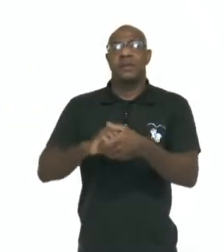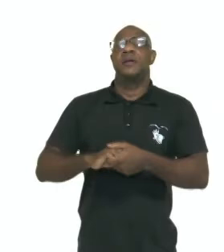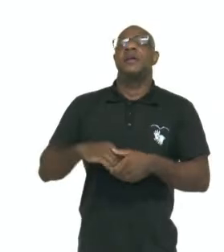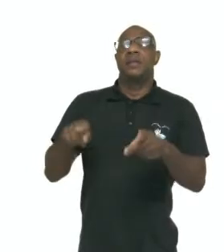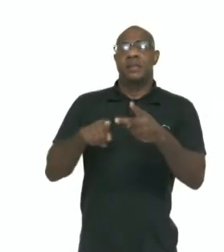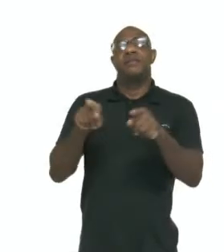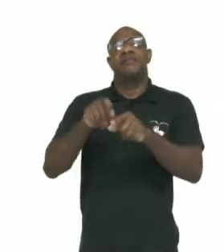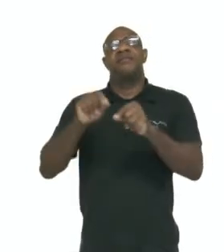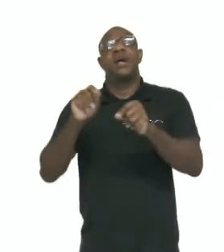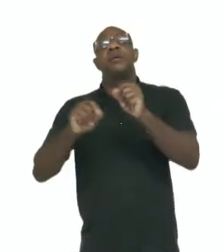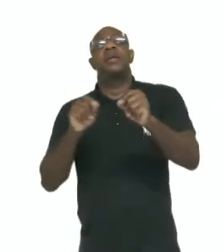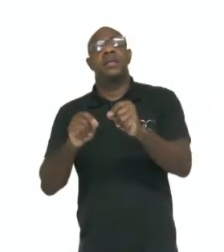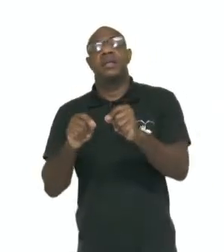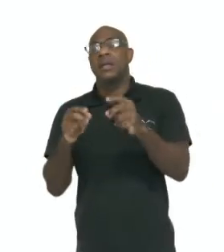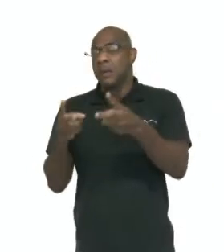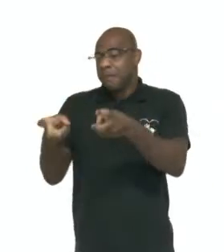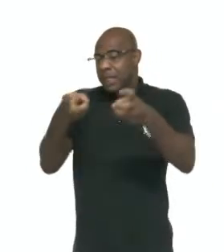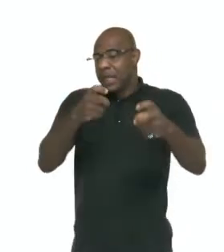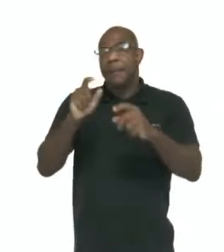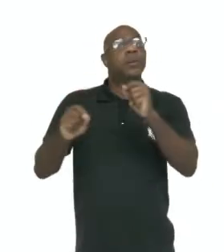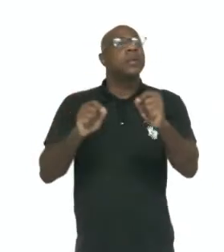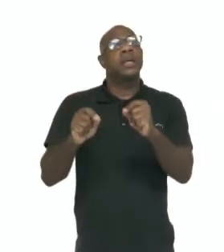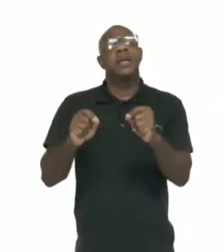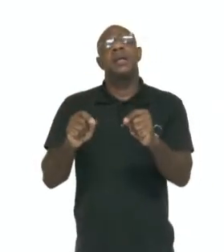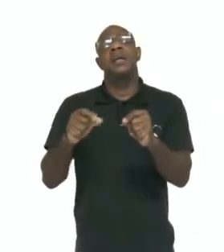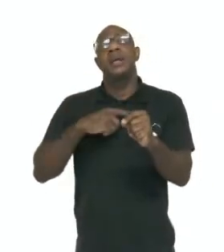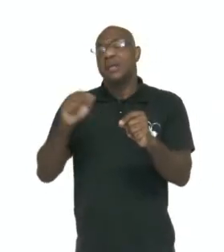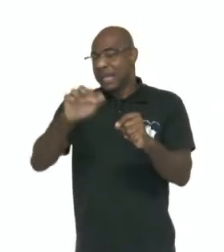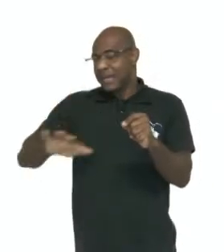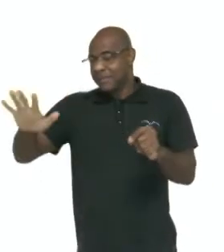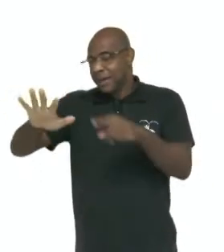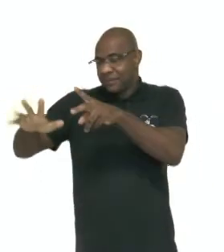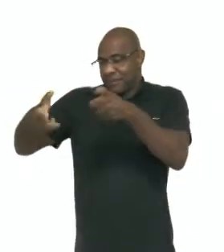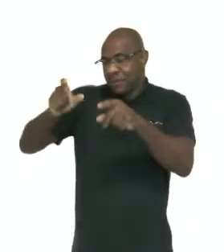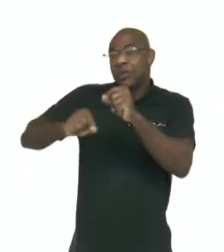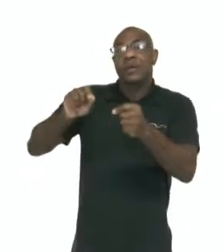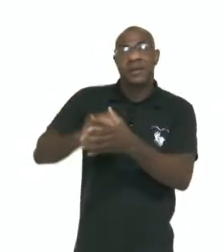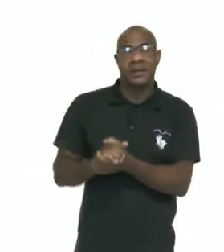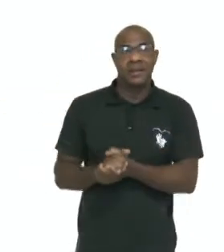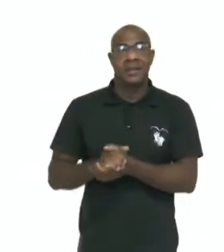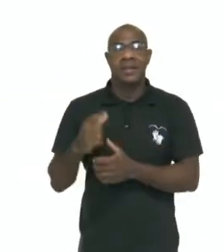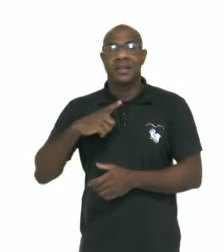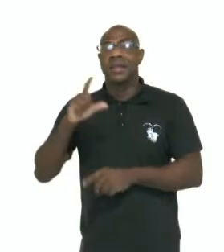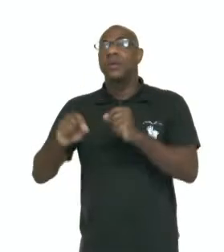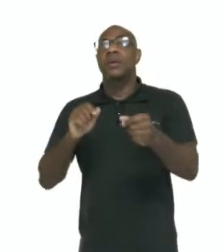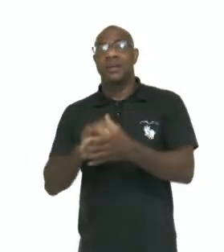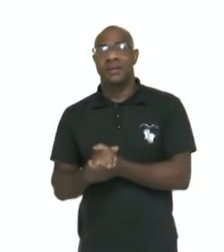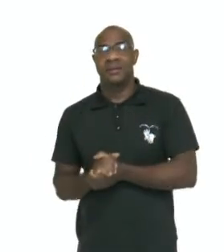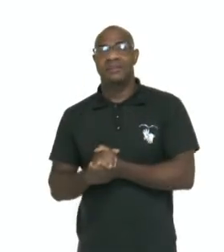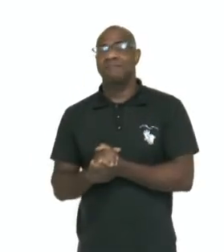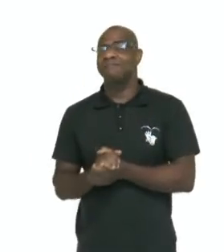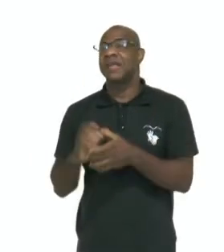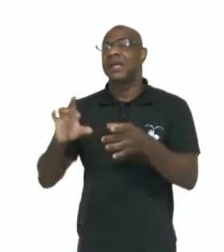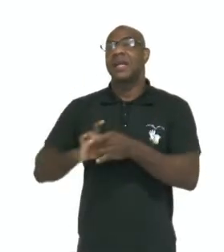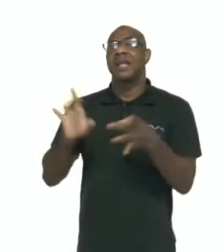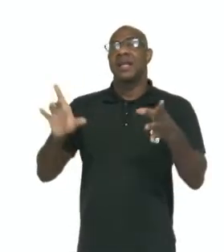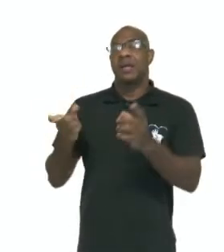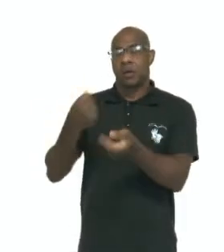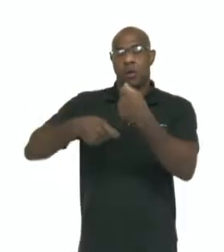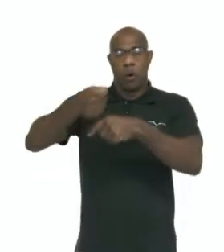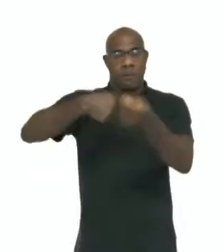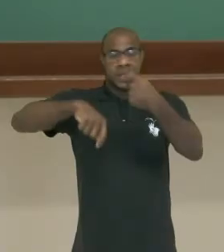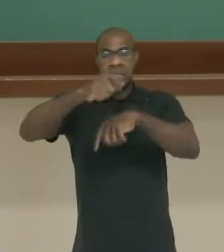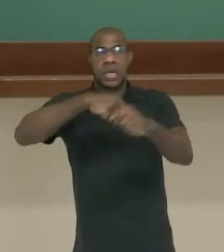e faz com que visualmente, e isso observem na imagem que se destaca ali, você tem uma questão de liberdade comercial